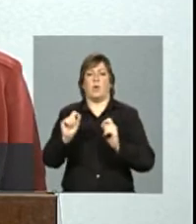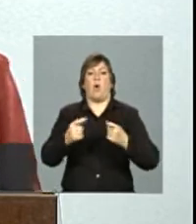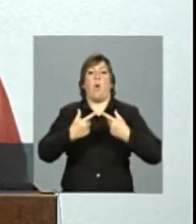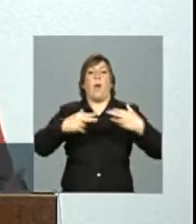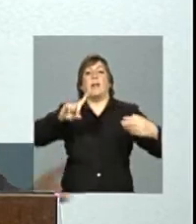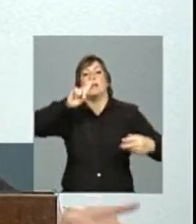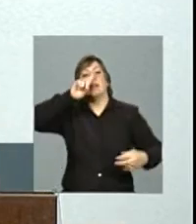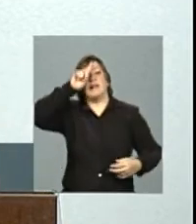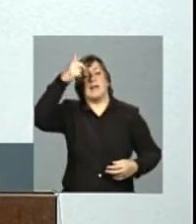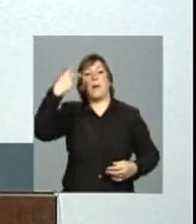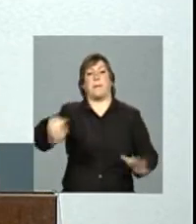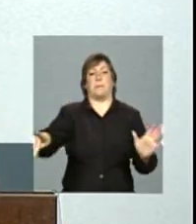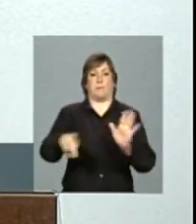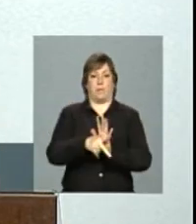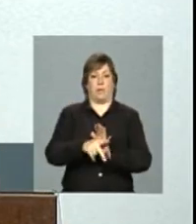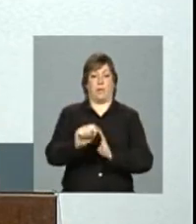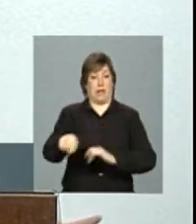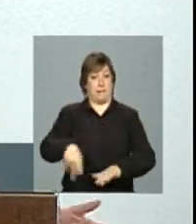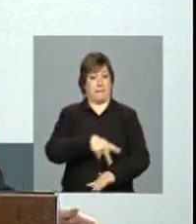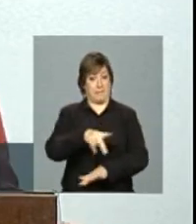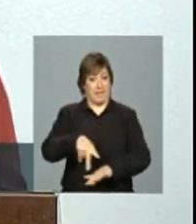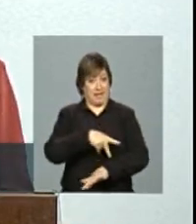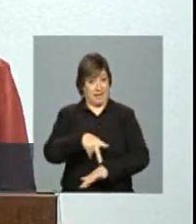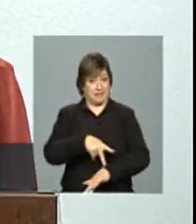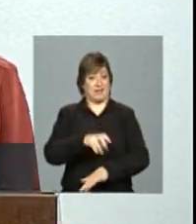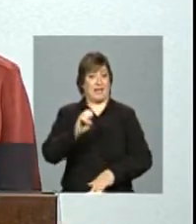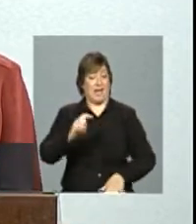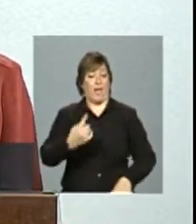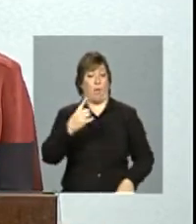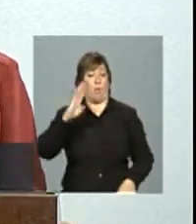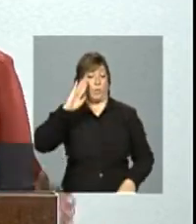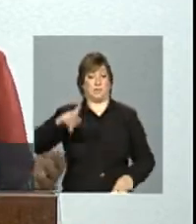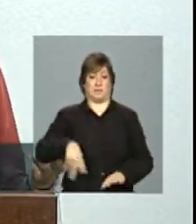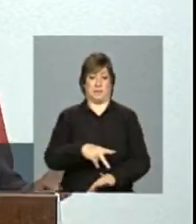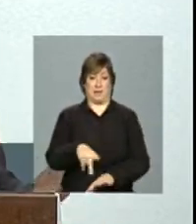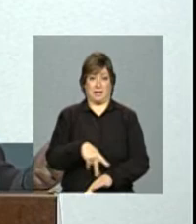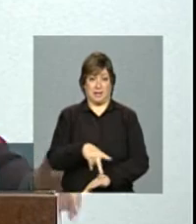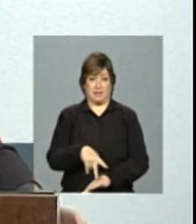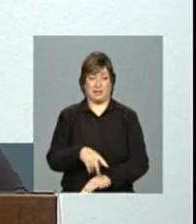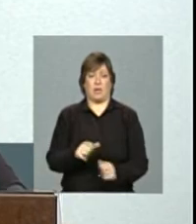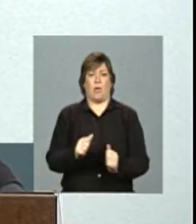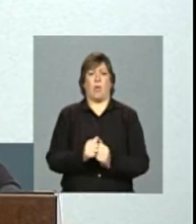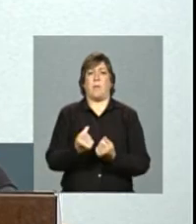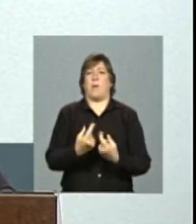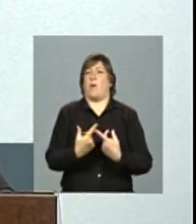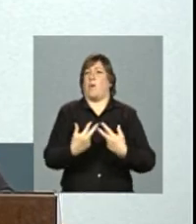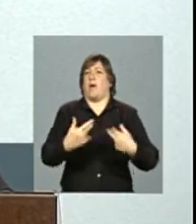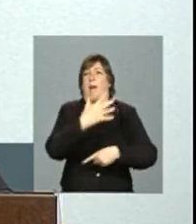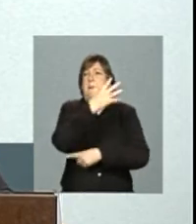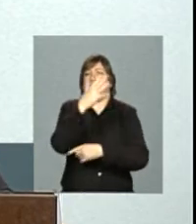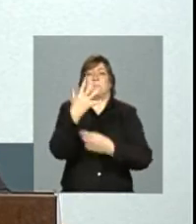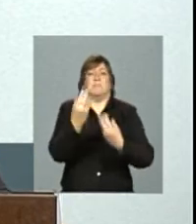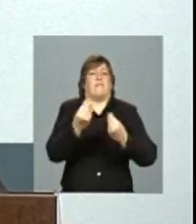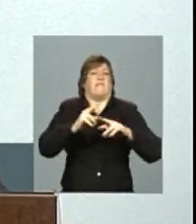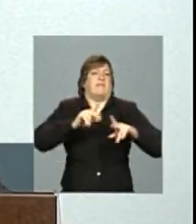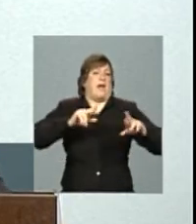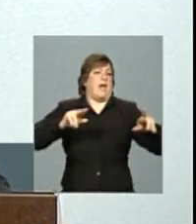riquezas naturais e o país é um dos países com uma riqueza ambiental